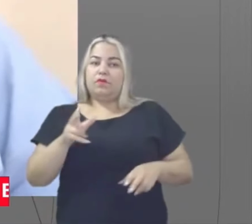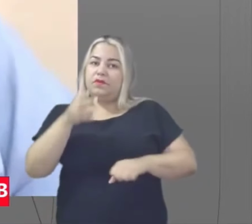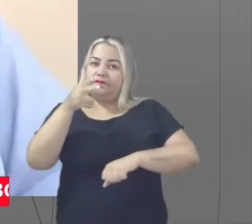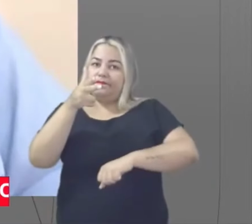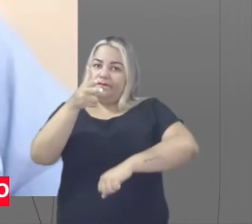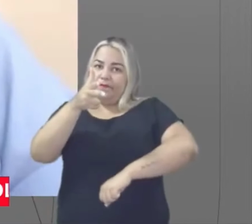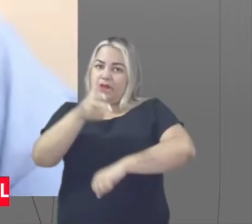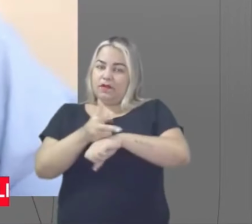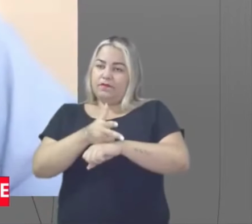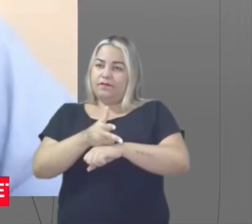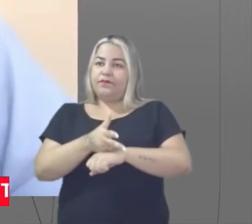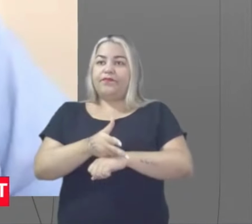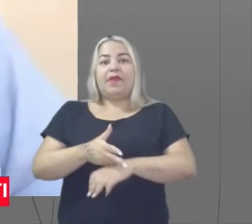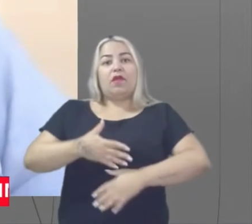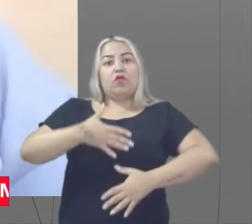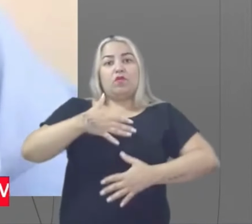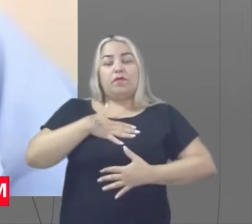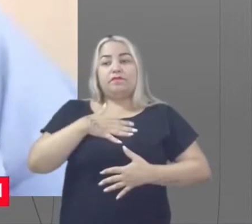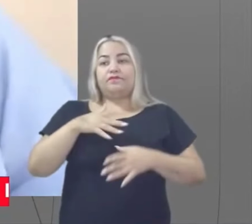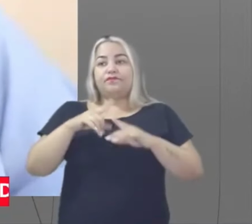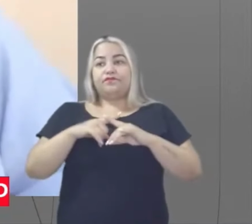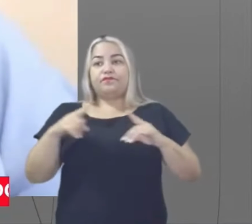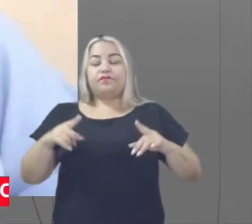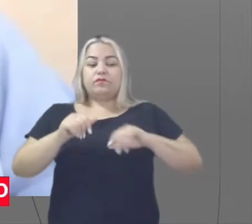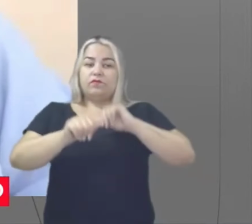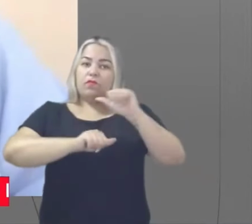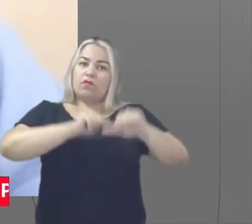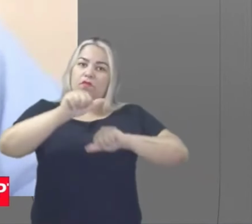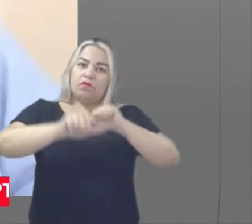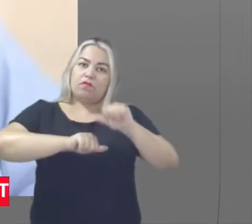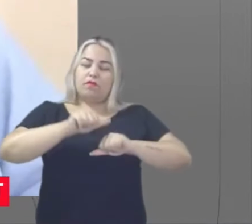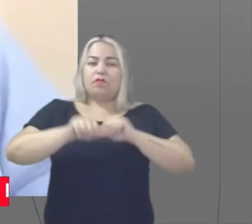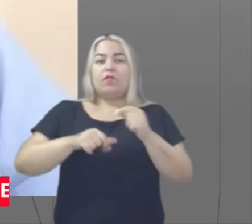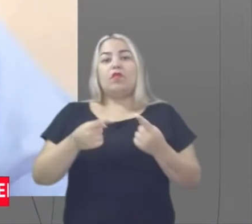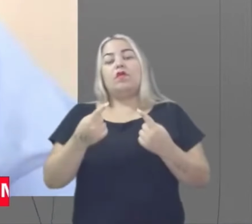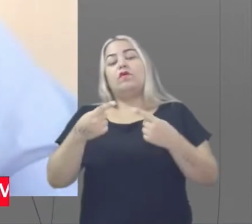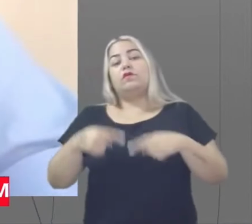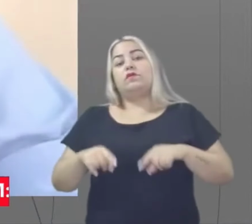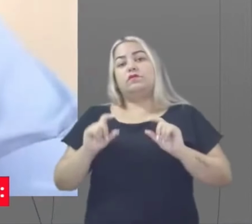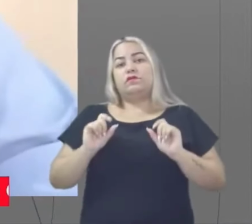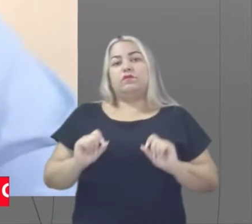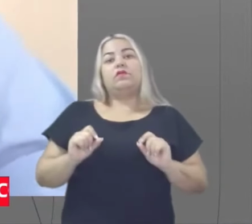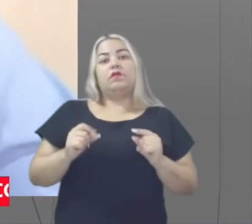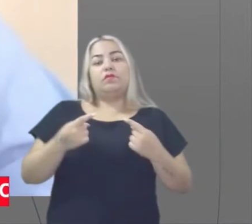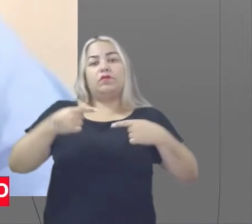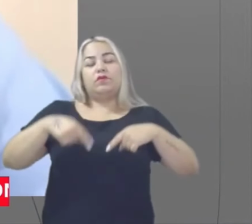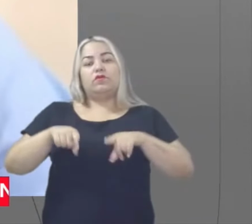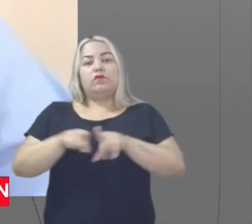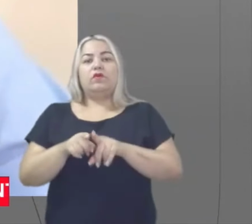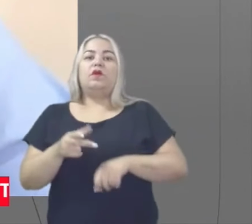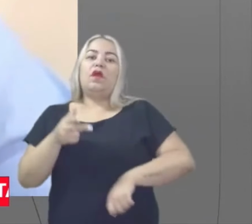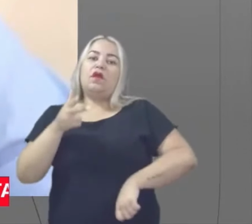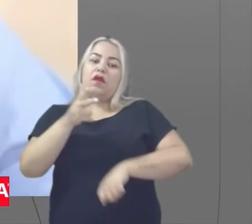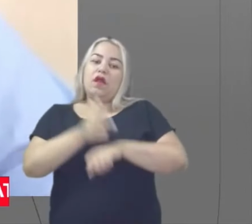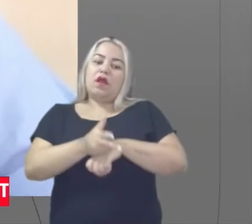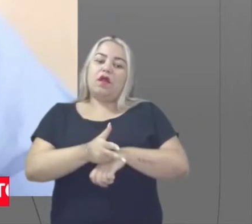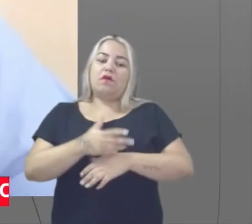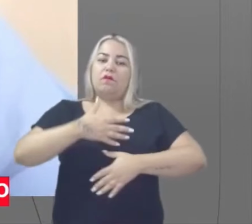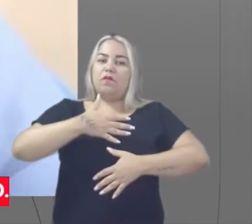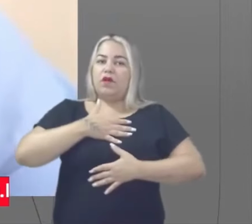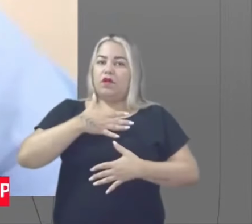corporais. Só que a gente já está no meio de uma mudança da política, no meio de uma mudança da política de Câmara Corporal